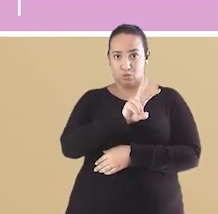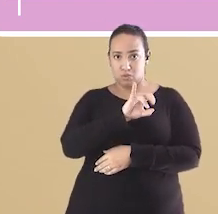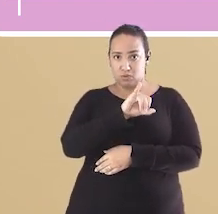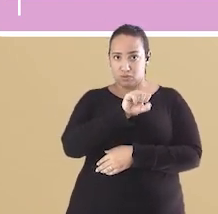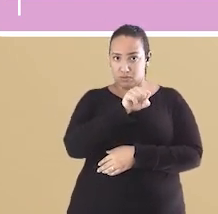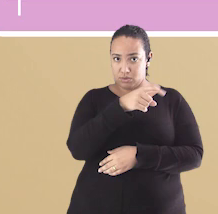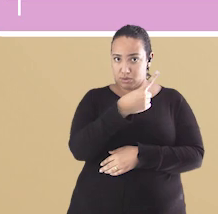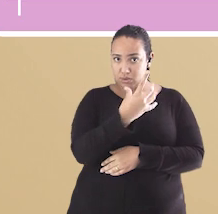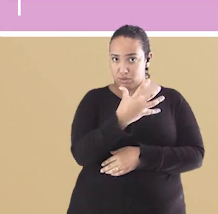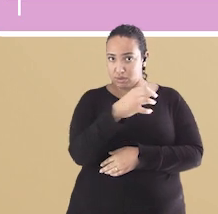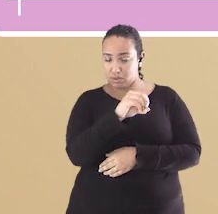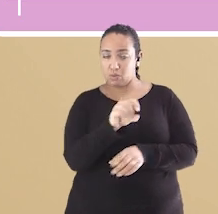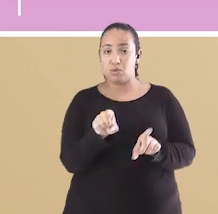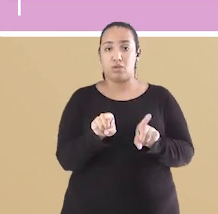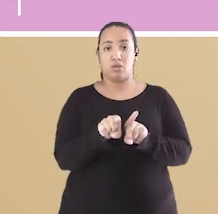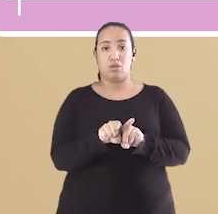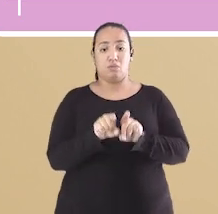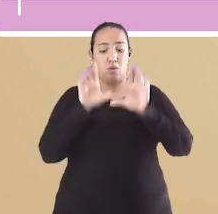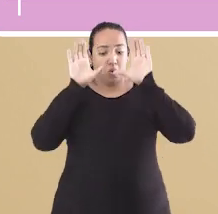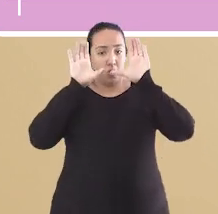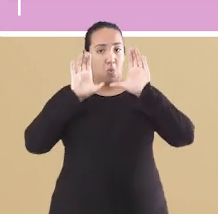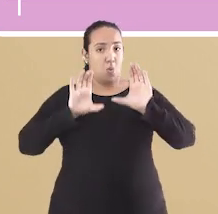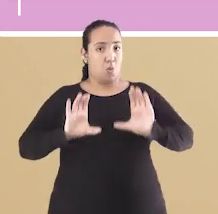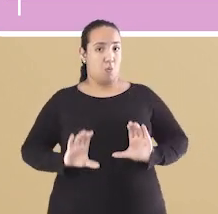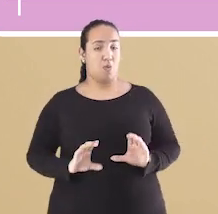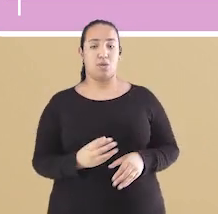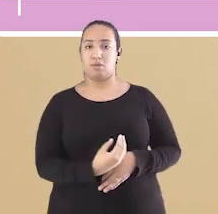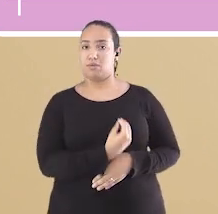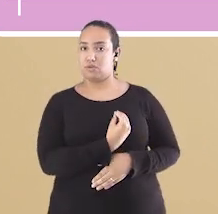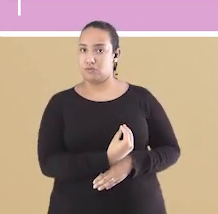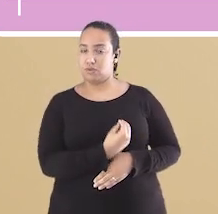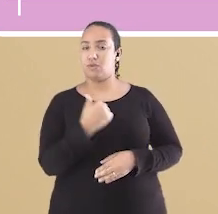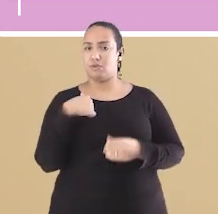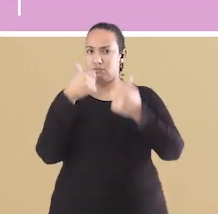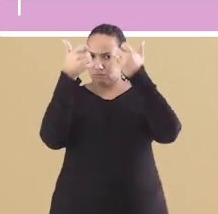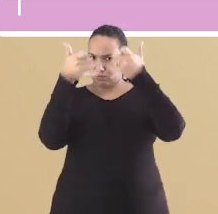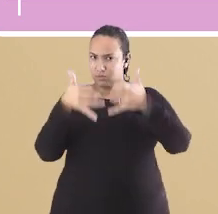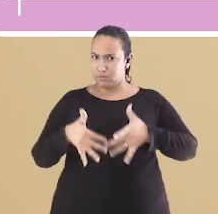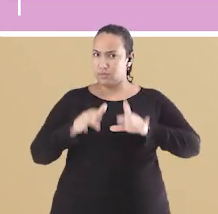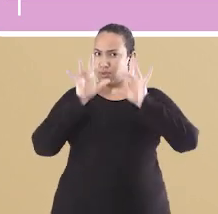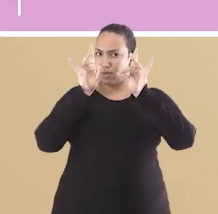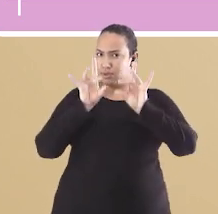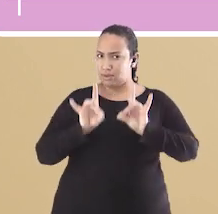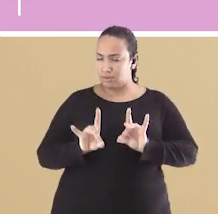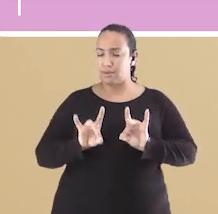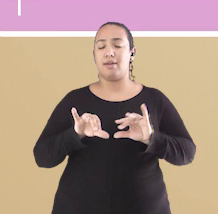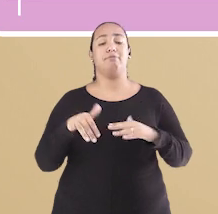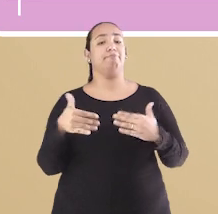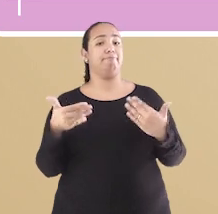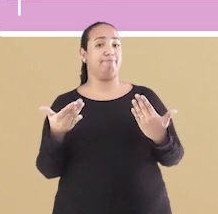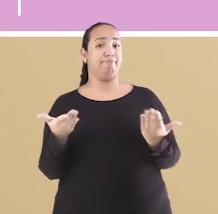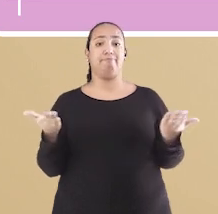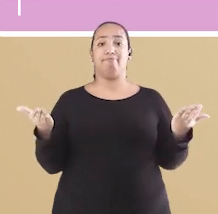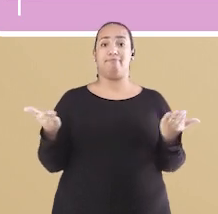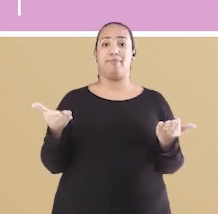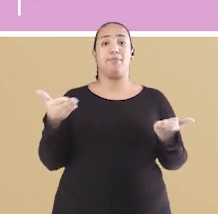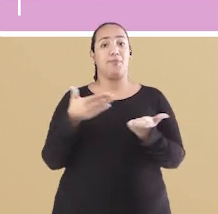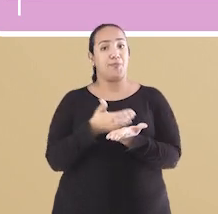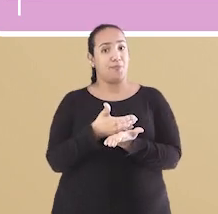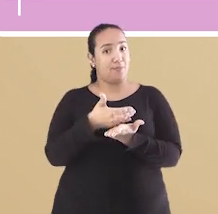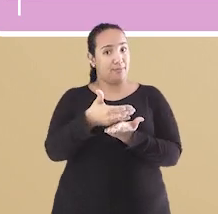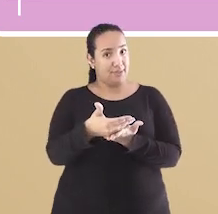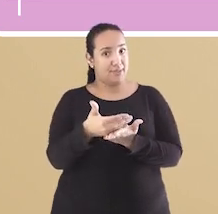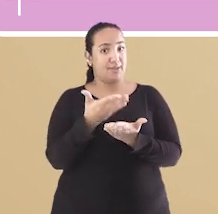sua postura na vida. Eu já vou explicar isso para você com mais detalhes. Bom, dito isto, agora nós vamos então aí ao